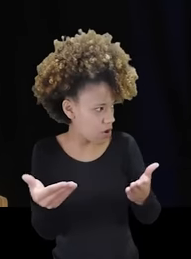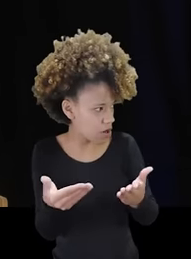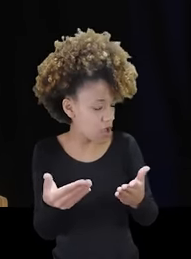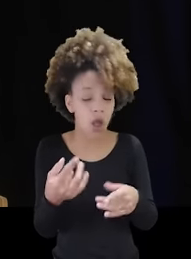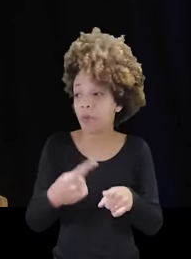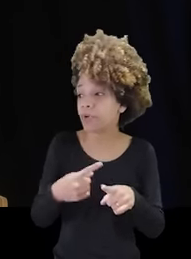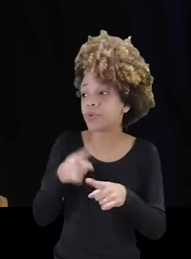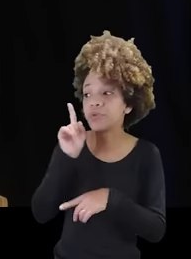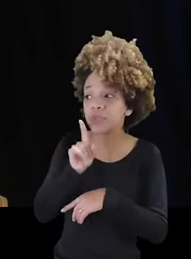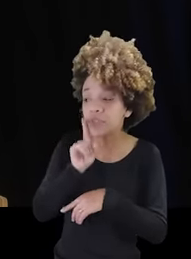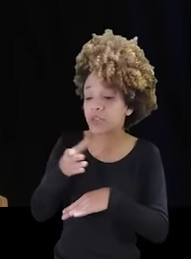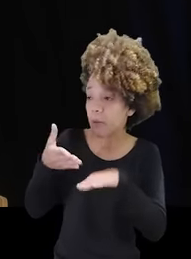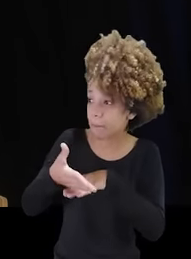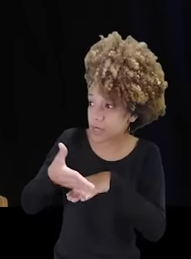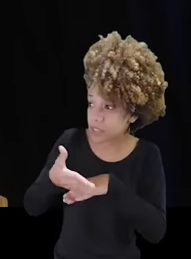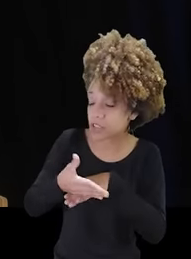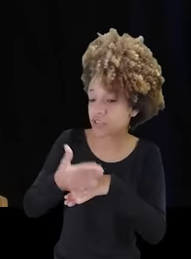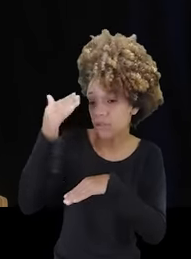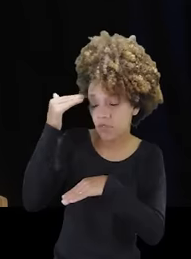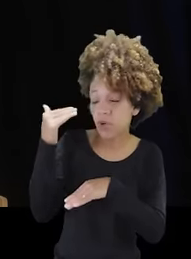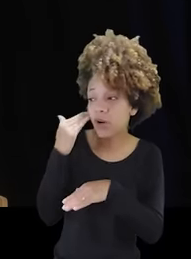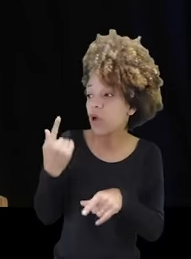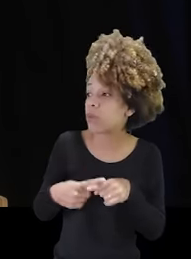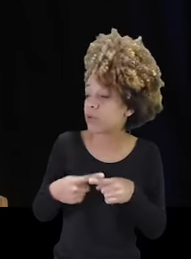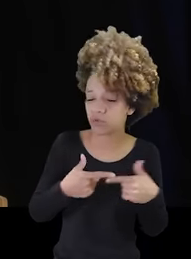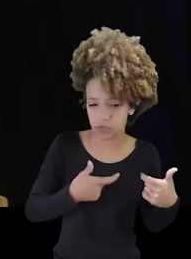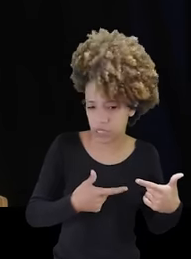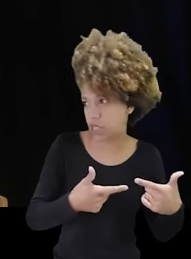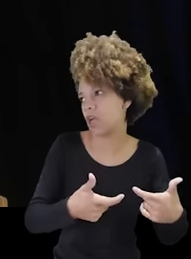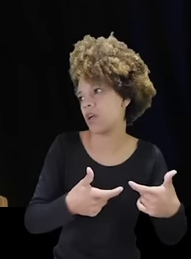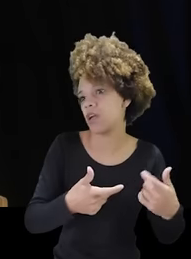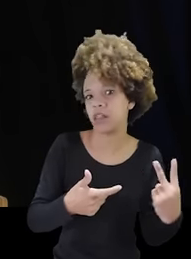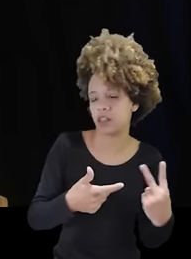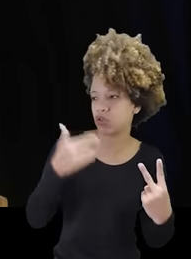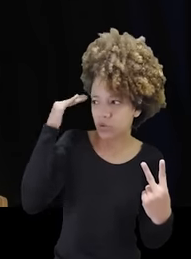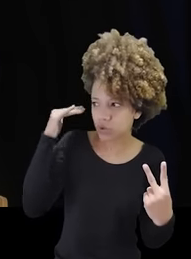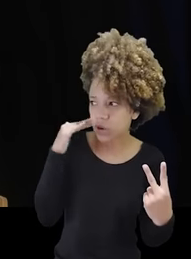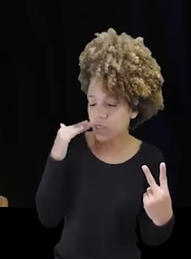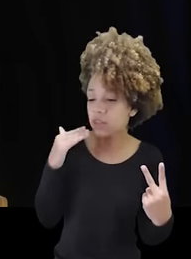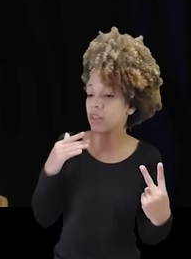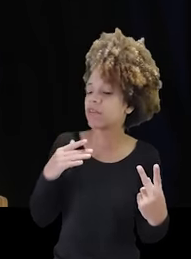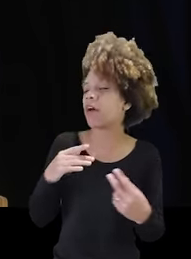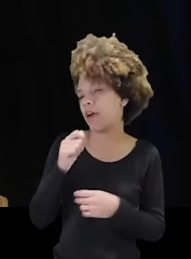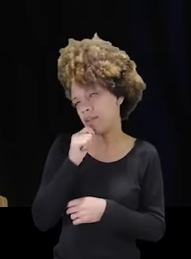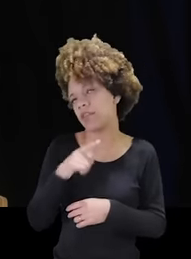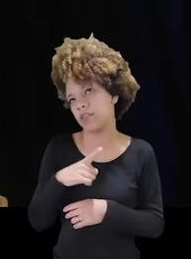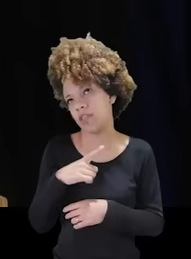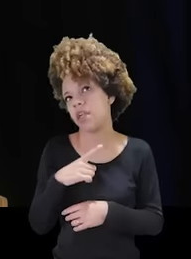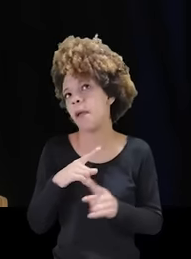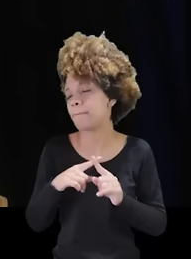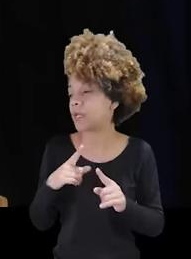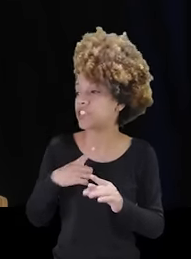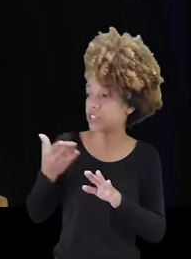o Estados Unidos tava muito presente na Coreia por causa do da ga das coreias Então tinha muito ainda tem muito mas